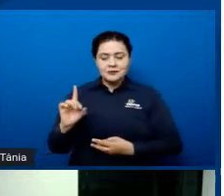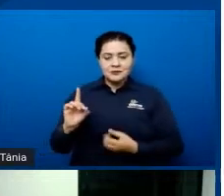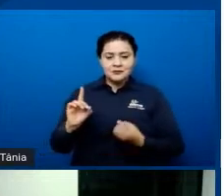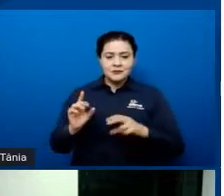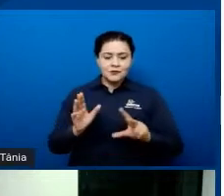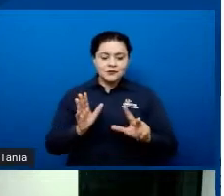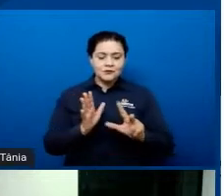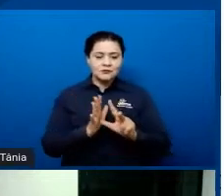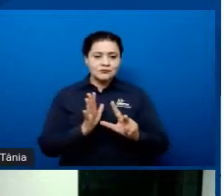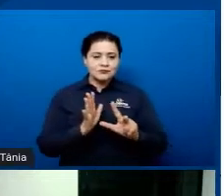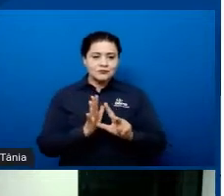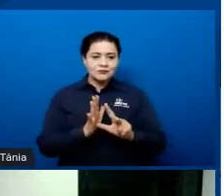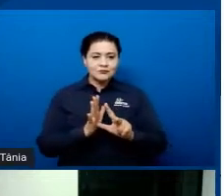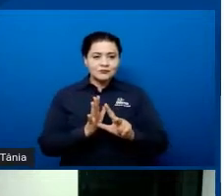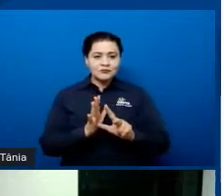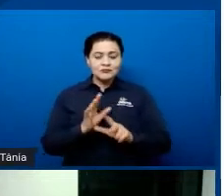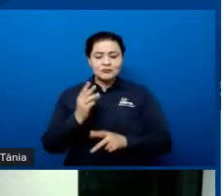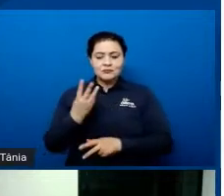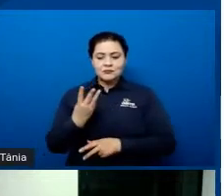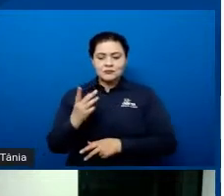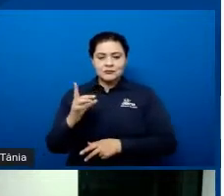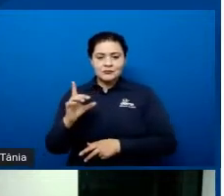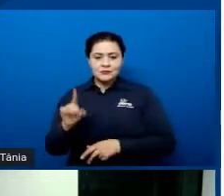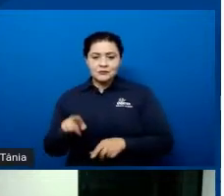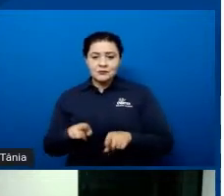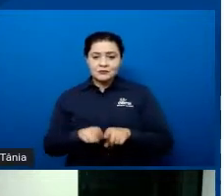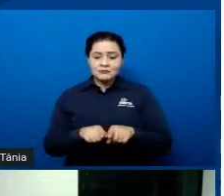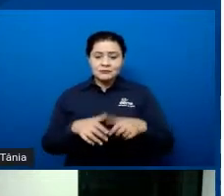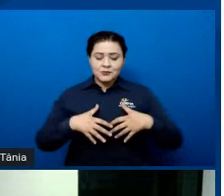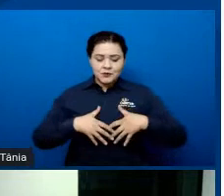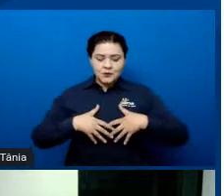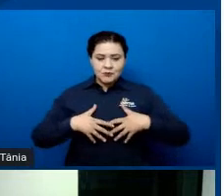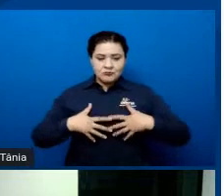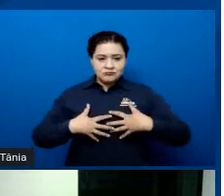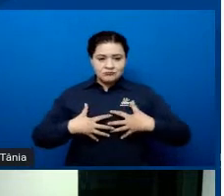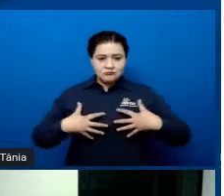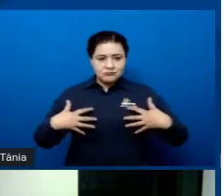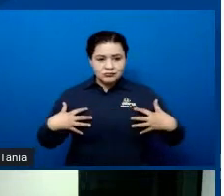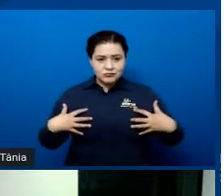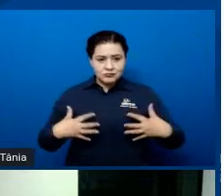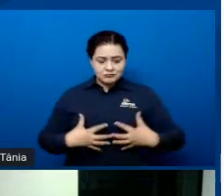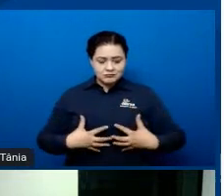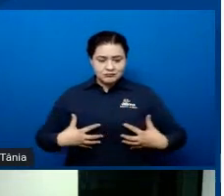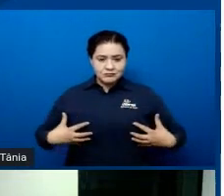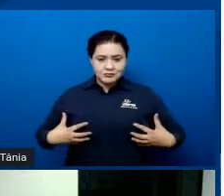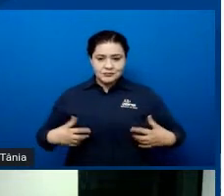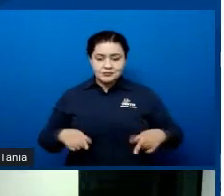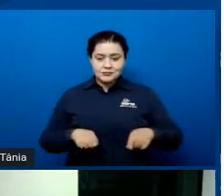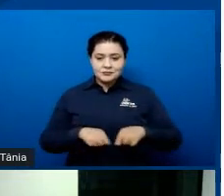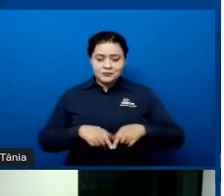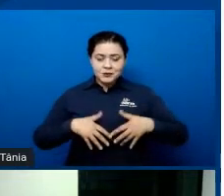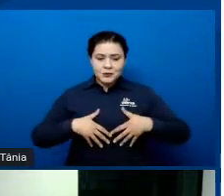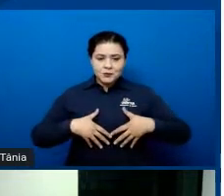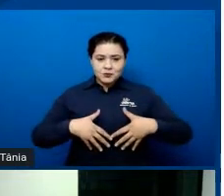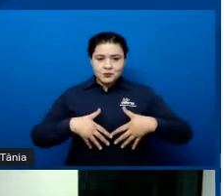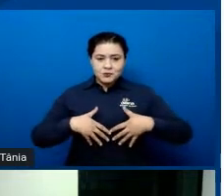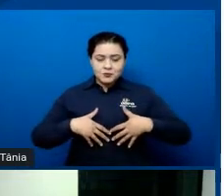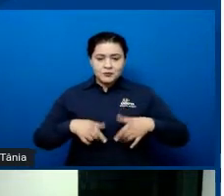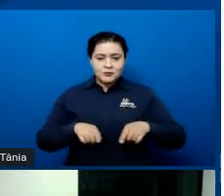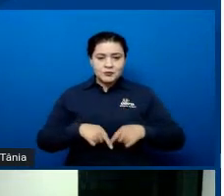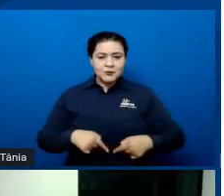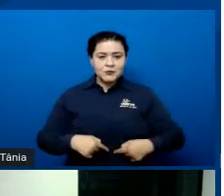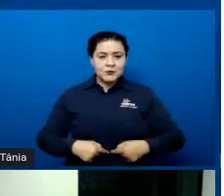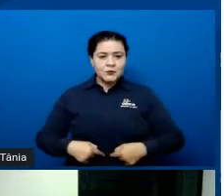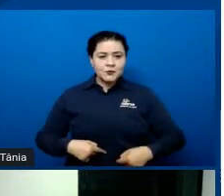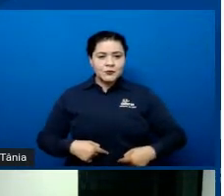do coração, do fígado e do intestino, né, pela tela do celular. Tá? Então, eu não preciso de devices muito